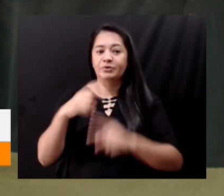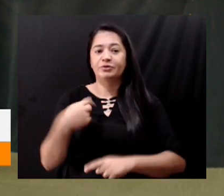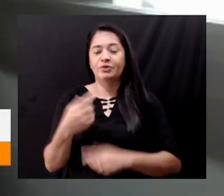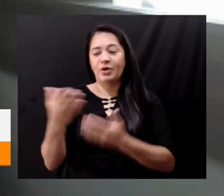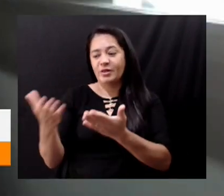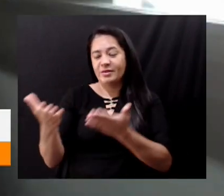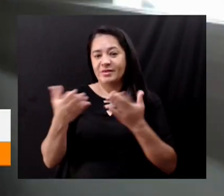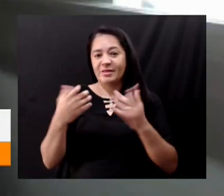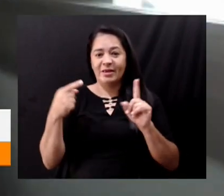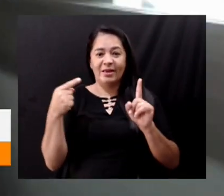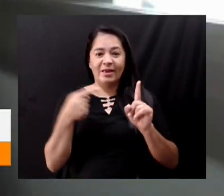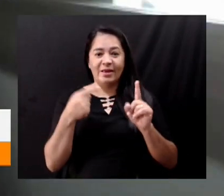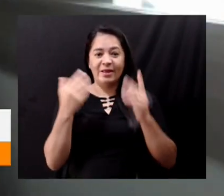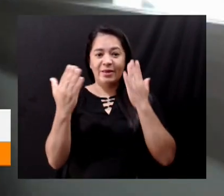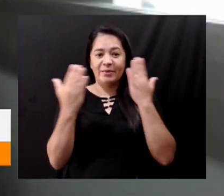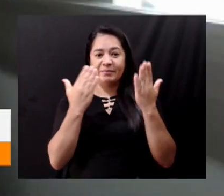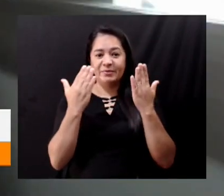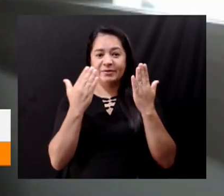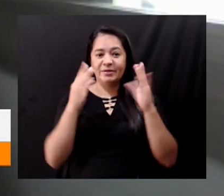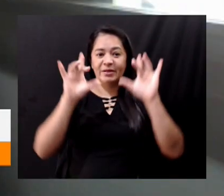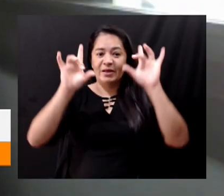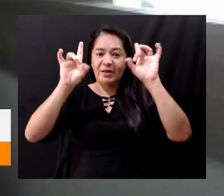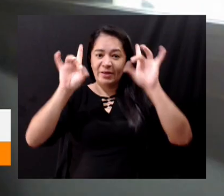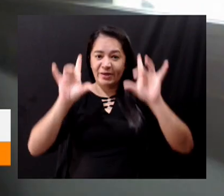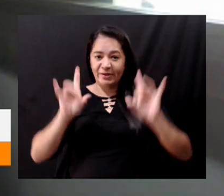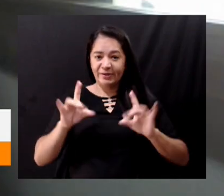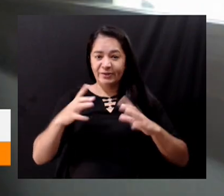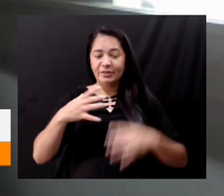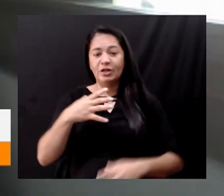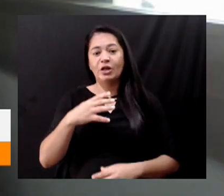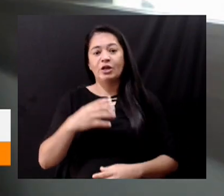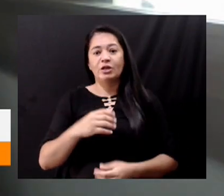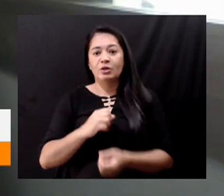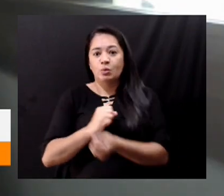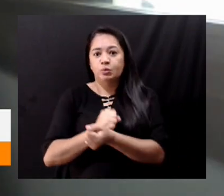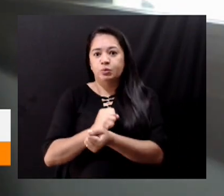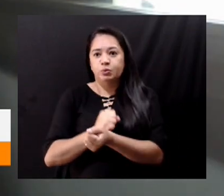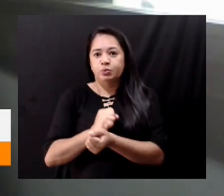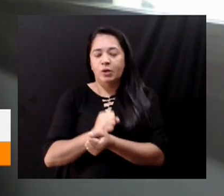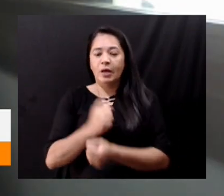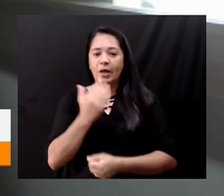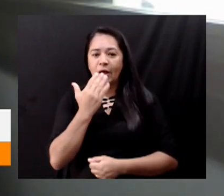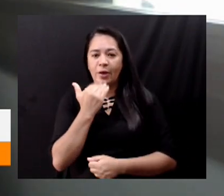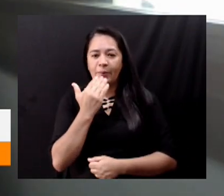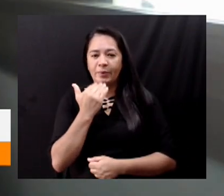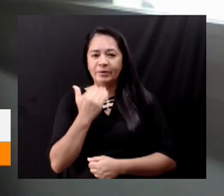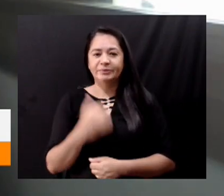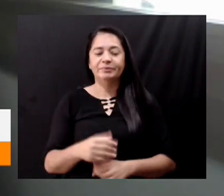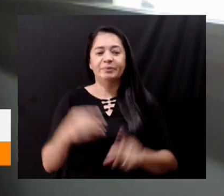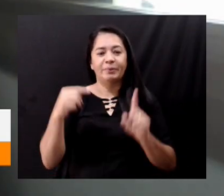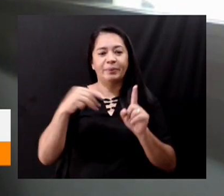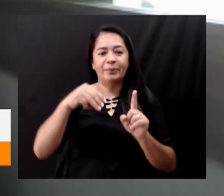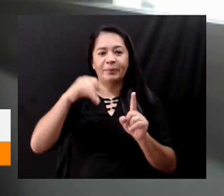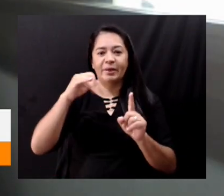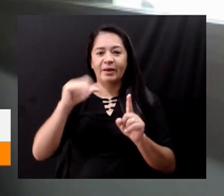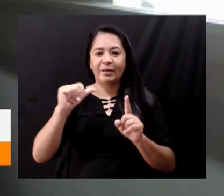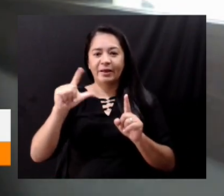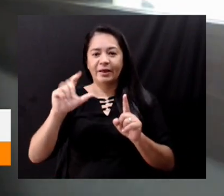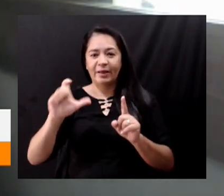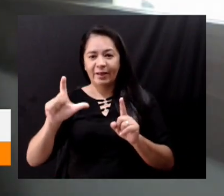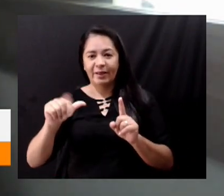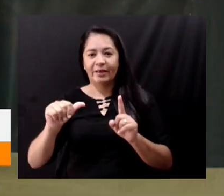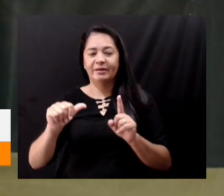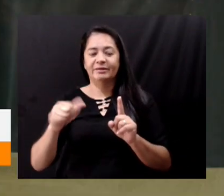clínica especializada em compulsão alimentar, a Micaela Miele, que também vai falar com a gente